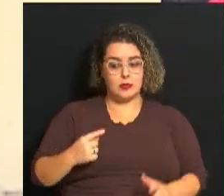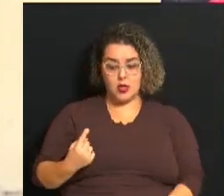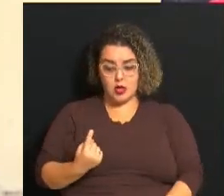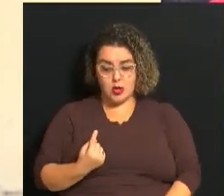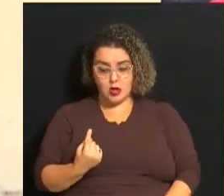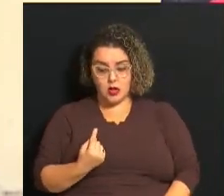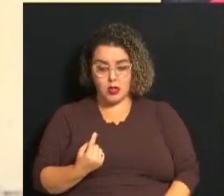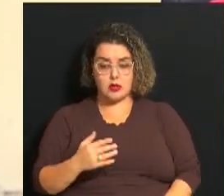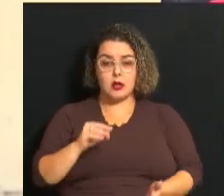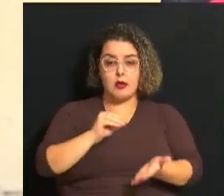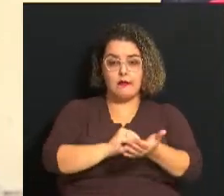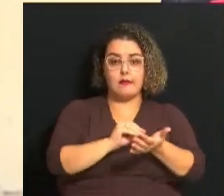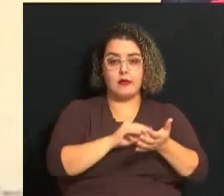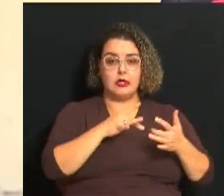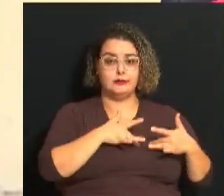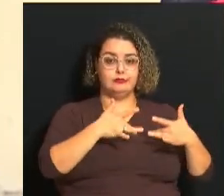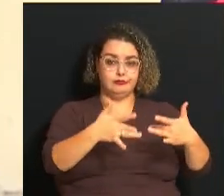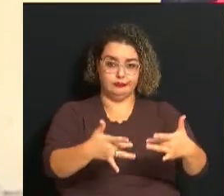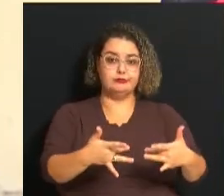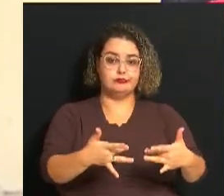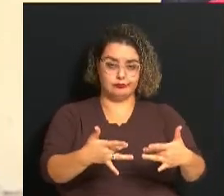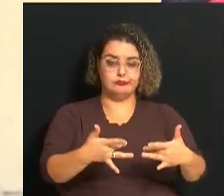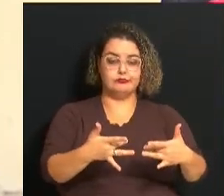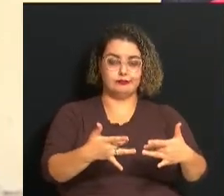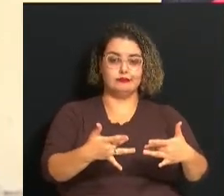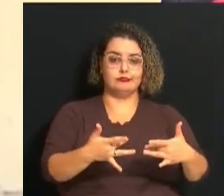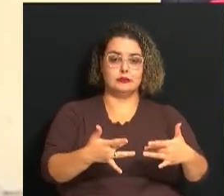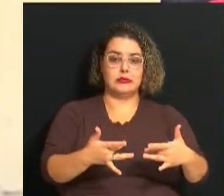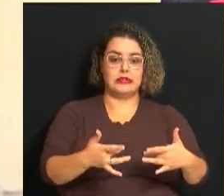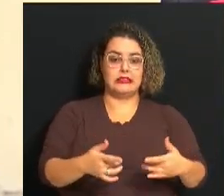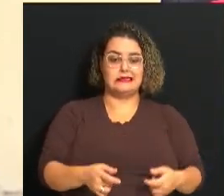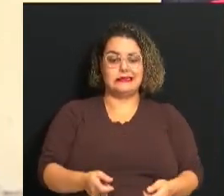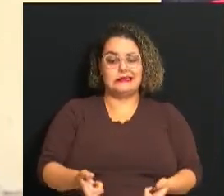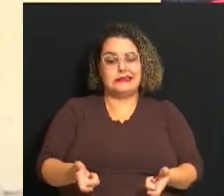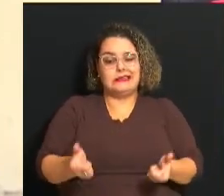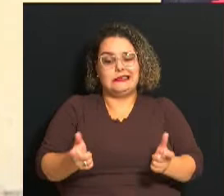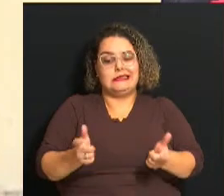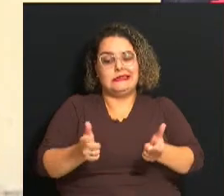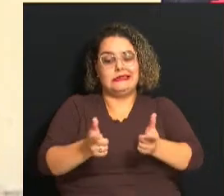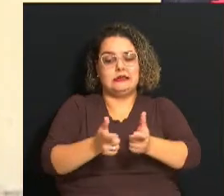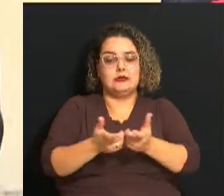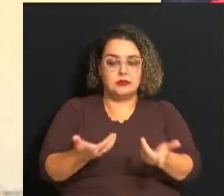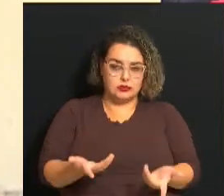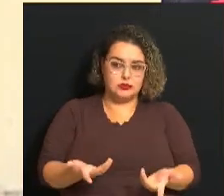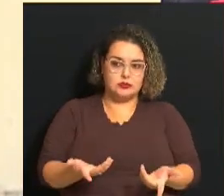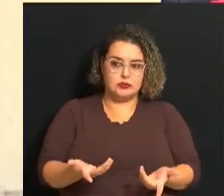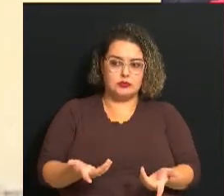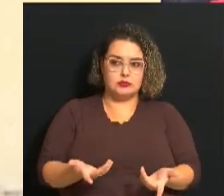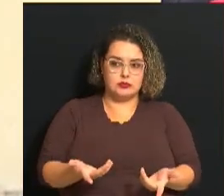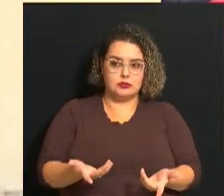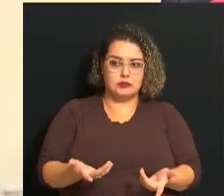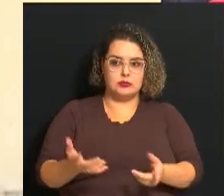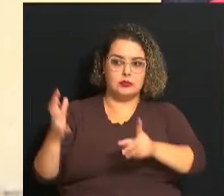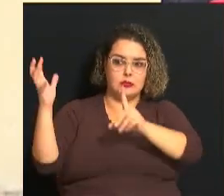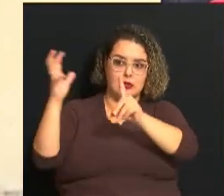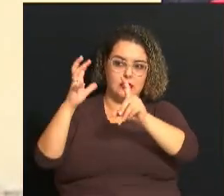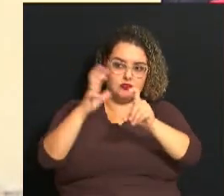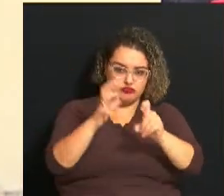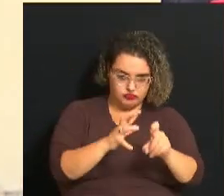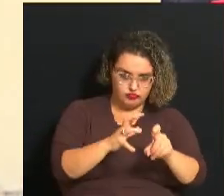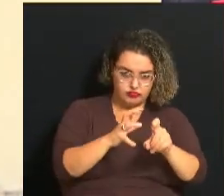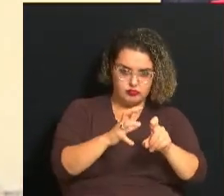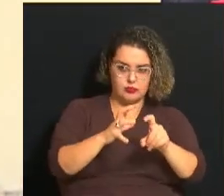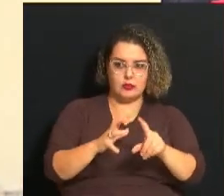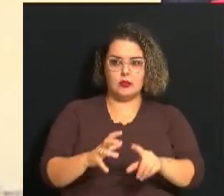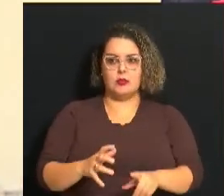falta de solidariedade que talvez tenha apertado chicote que é também uma expressão do assédio moral no ambiente de trabalho